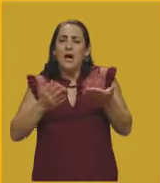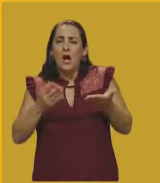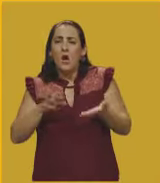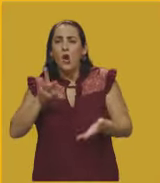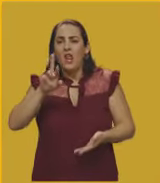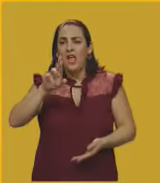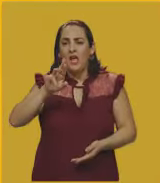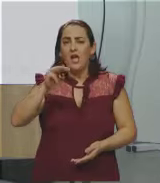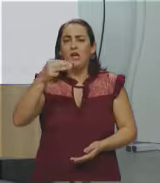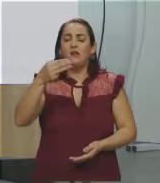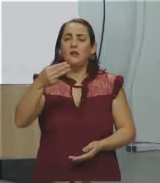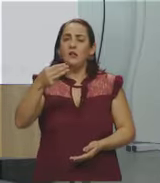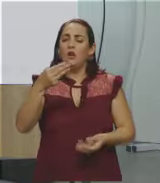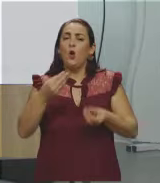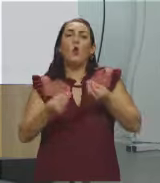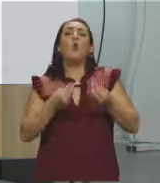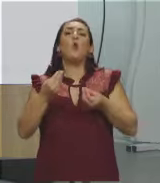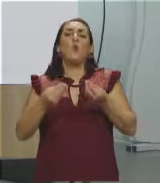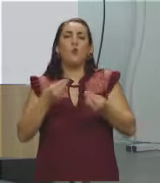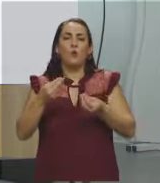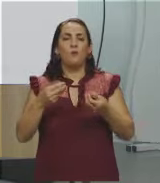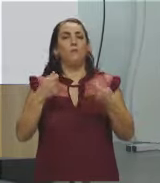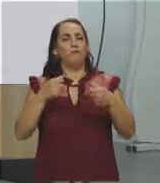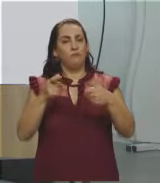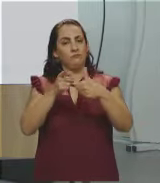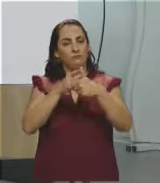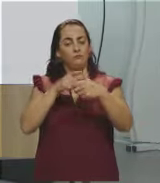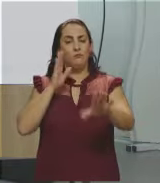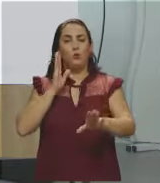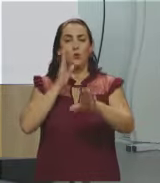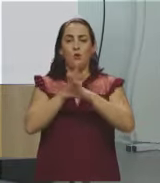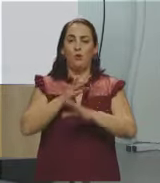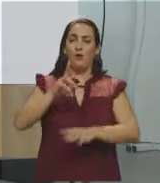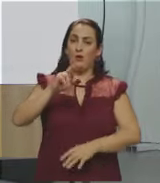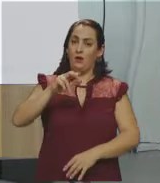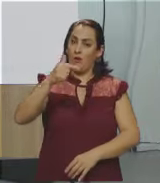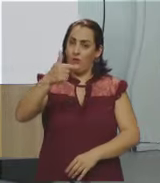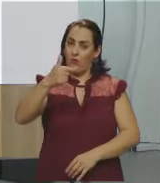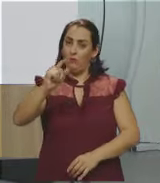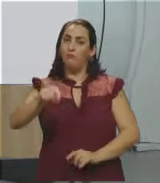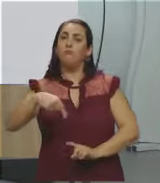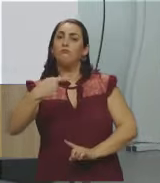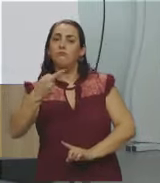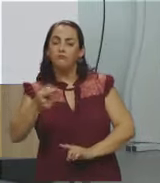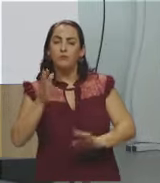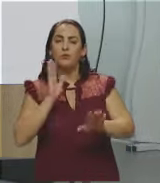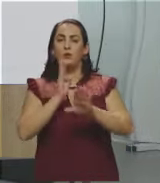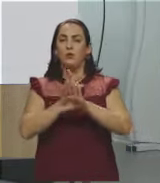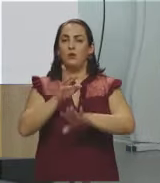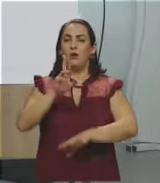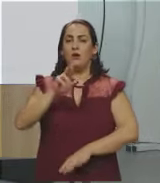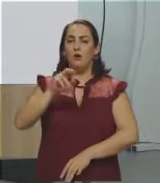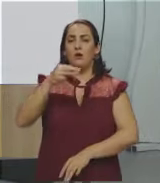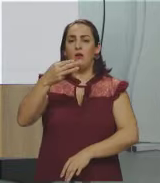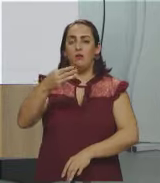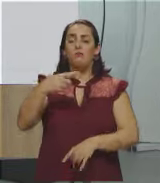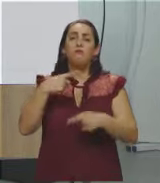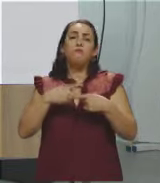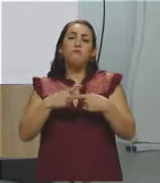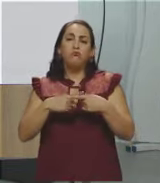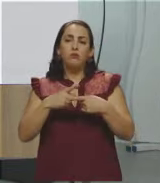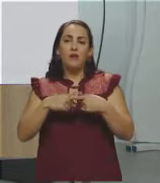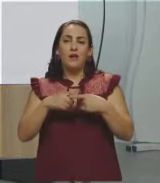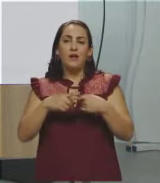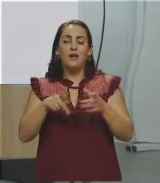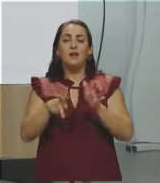que passa em R2, automaticamente eu acho a corrente que passa em R3. Por quê? Se tratando de um circuito série, a corrente que